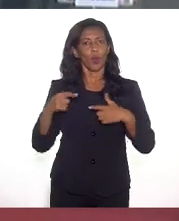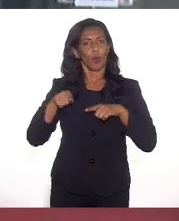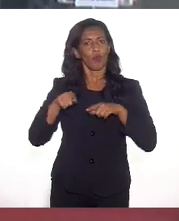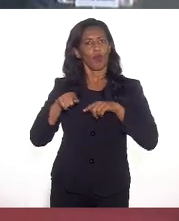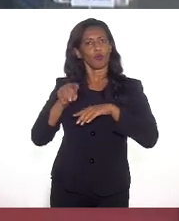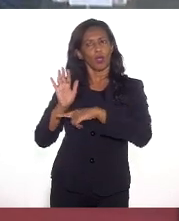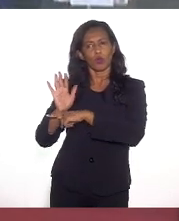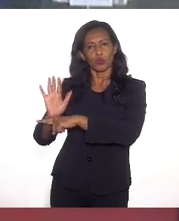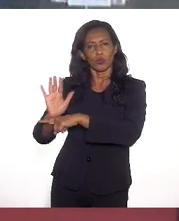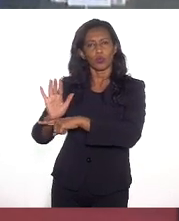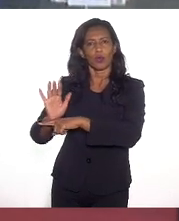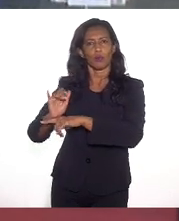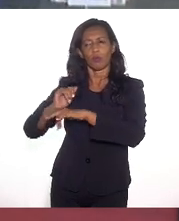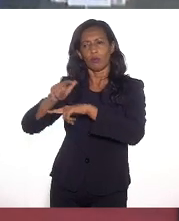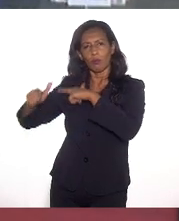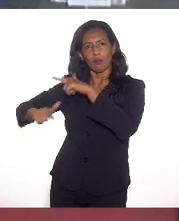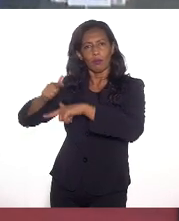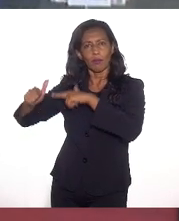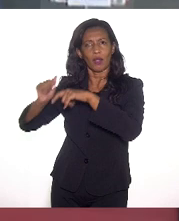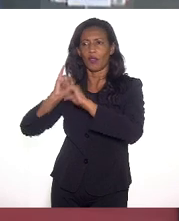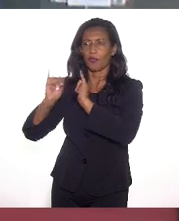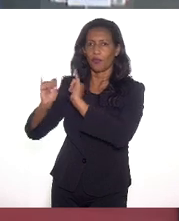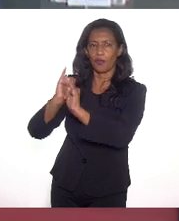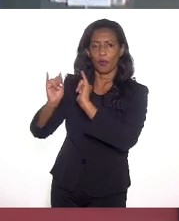comunidades serviços e informações.